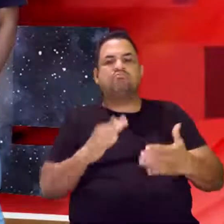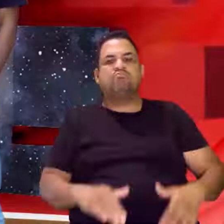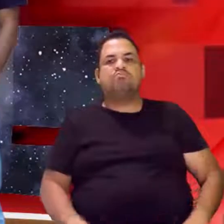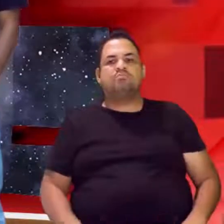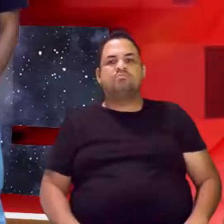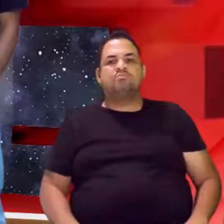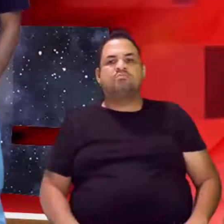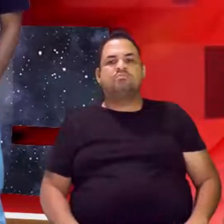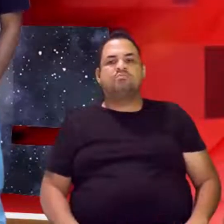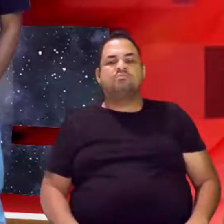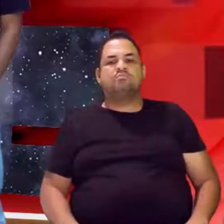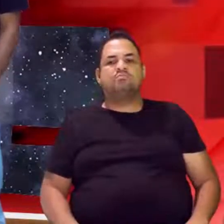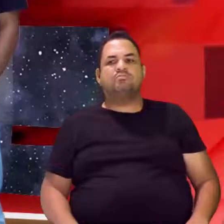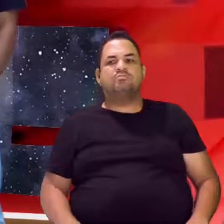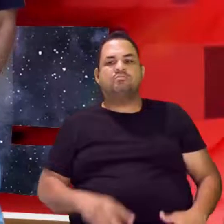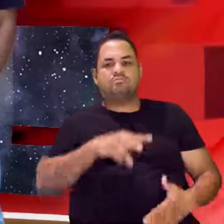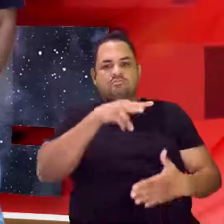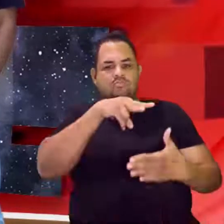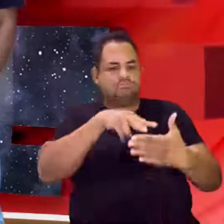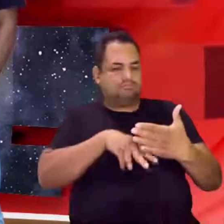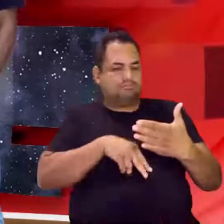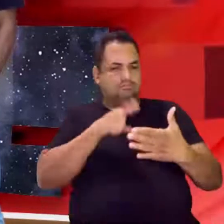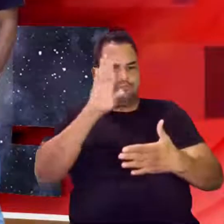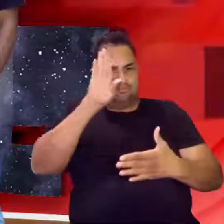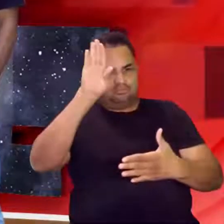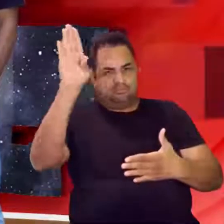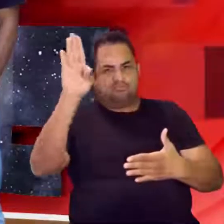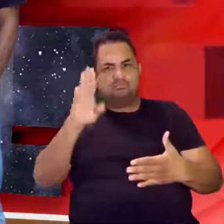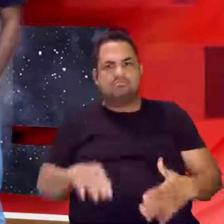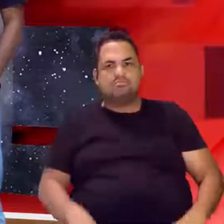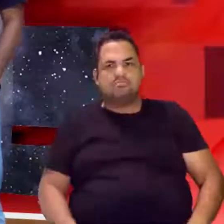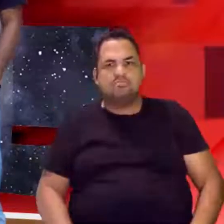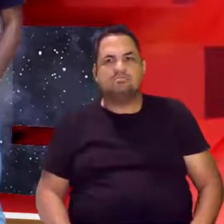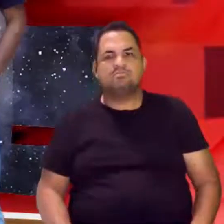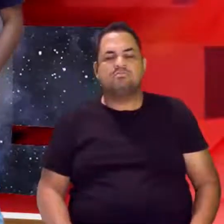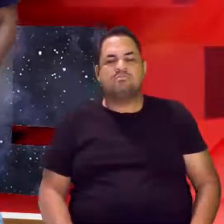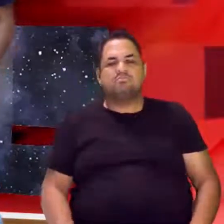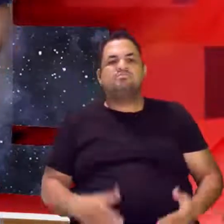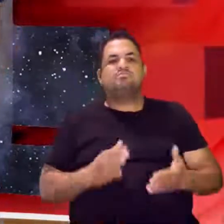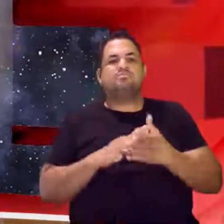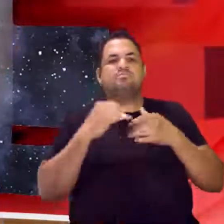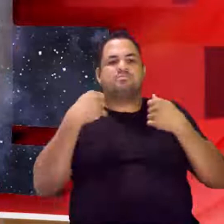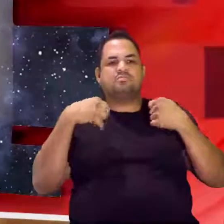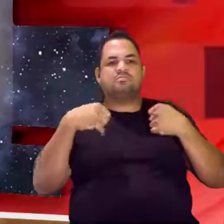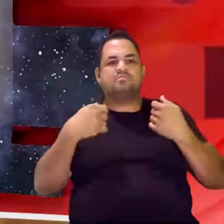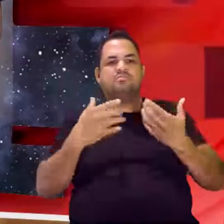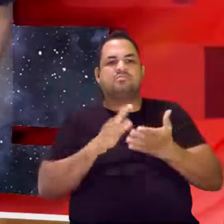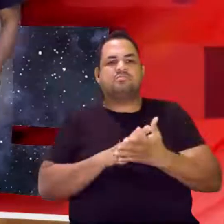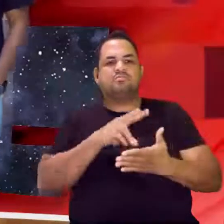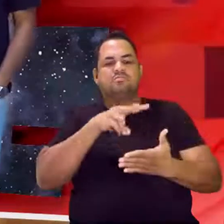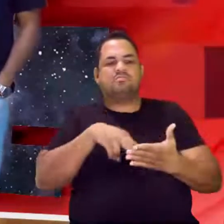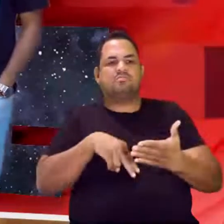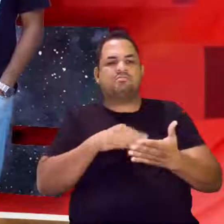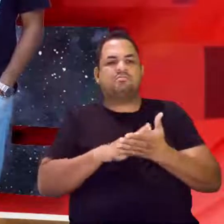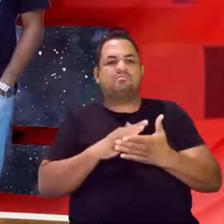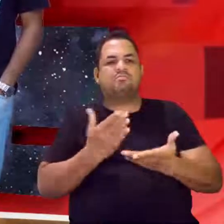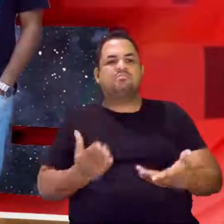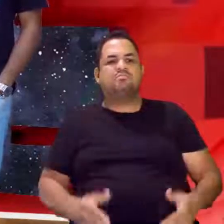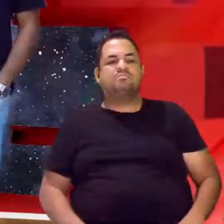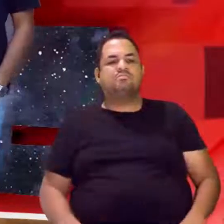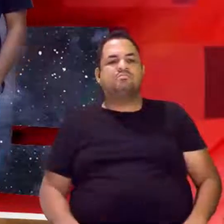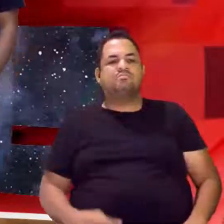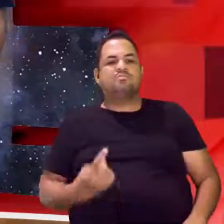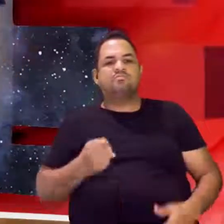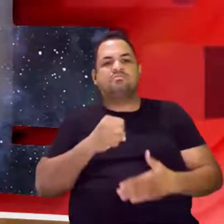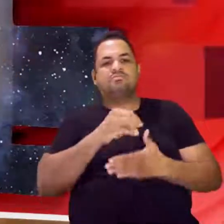resolver. Por isso que ler é fundamental. É cansativo, mas é preciso, né? Então vamos ler mais uma, vamos lá. Mais